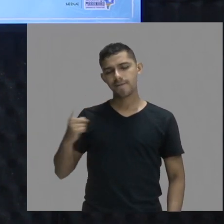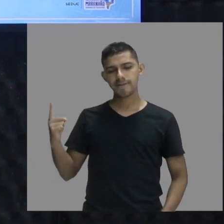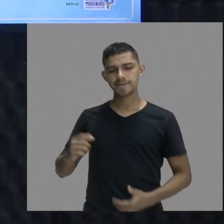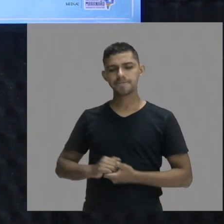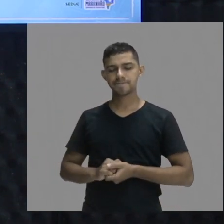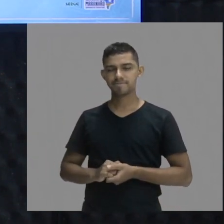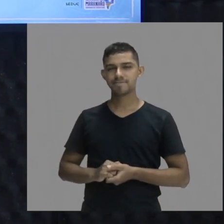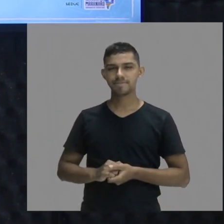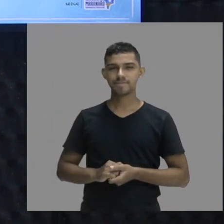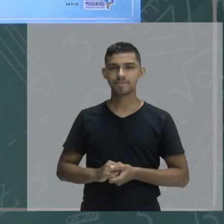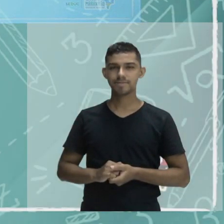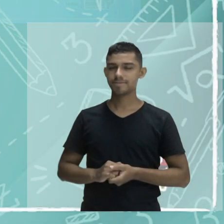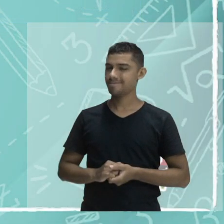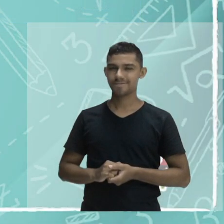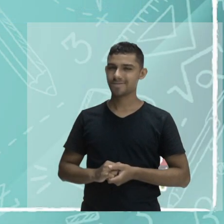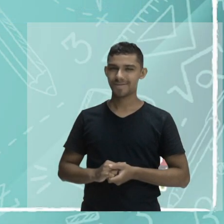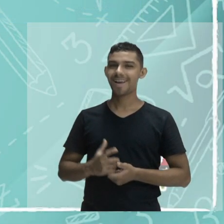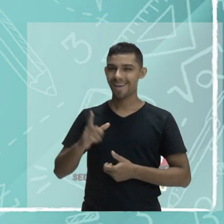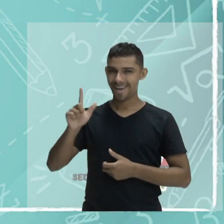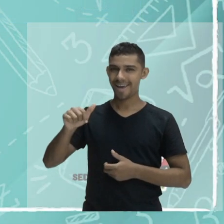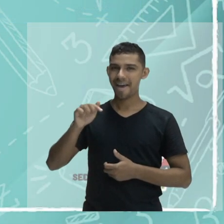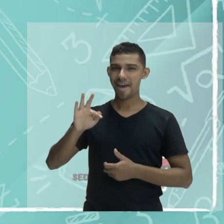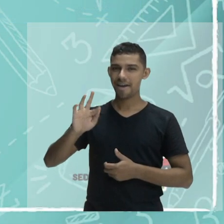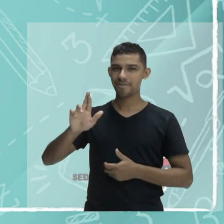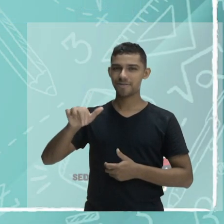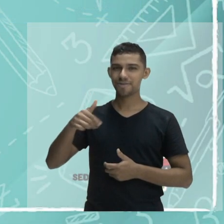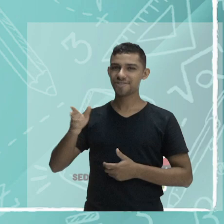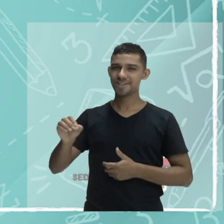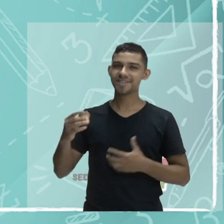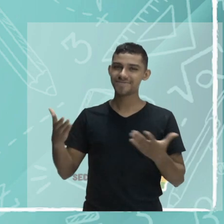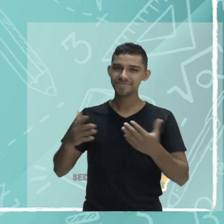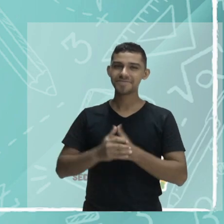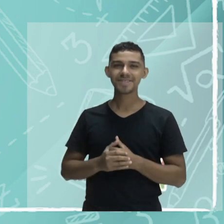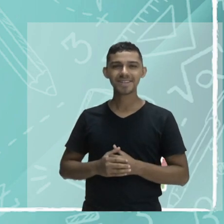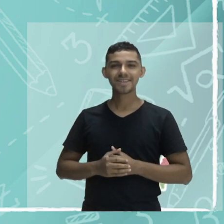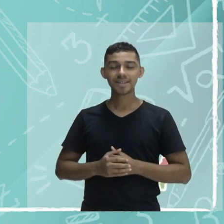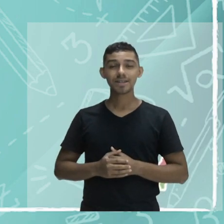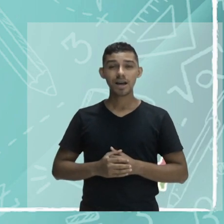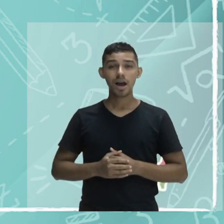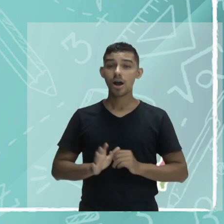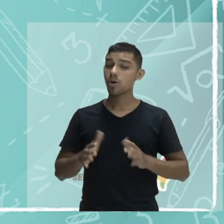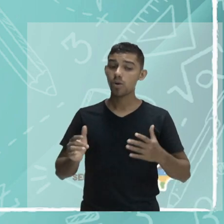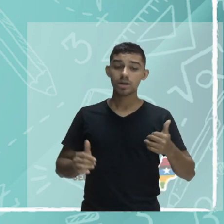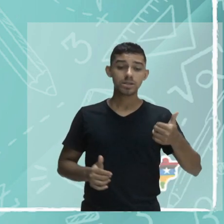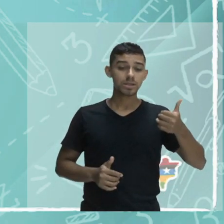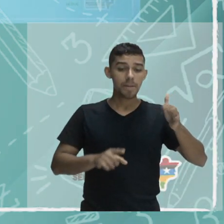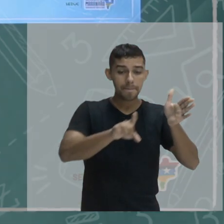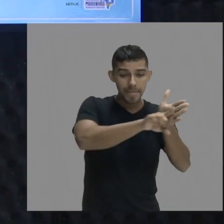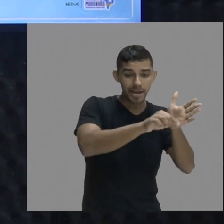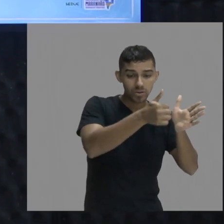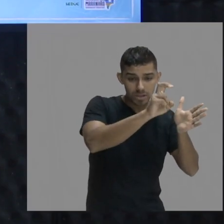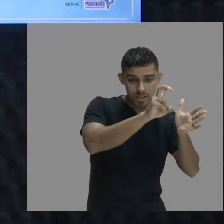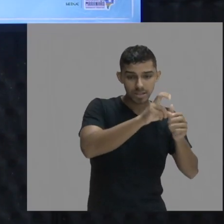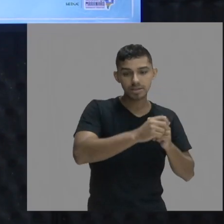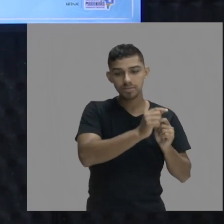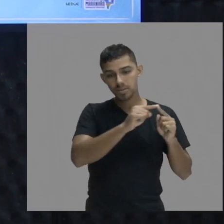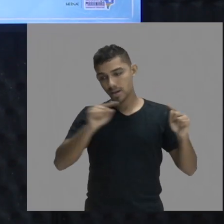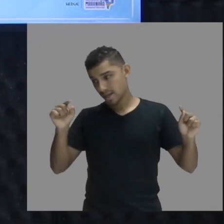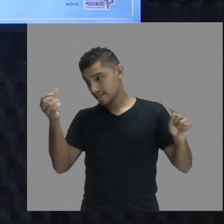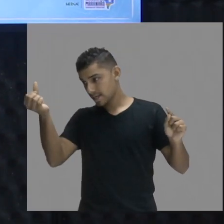Vamos ver. Impede nada, isso aqui é função. A quantos elementos o menos 15 está associado? Associado só ao